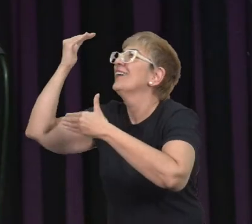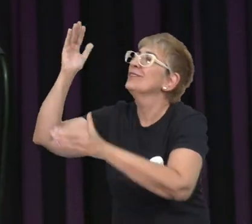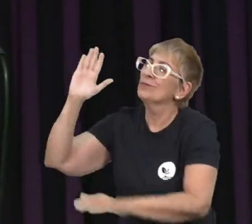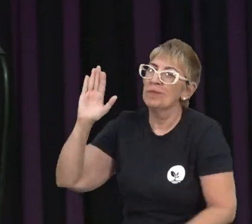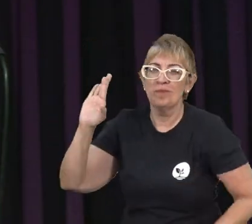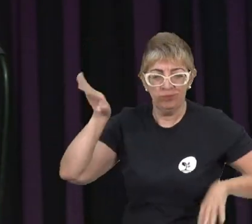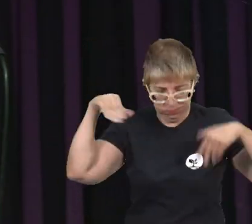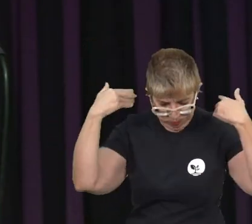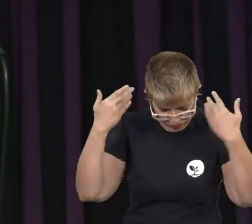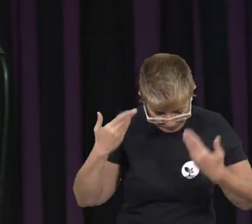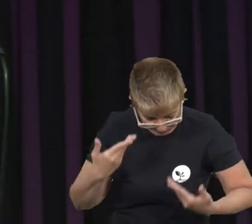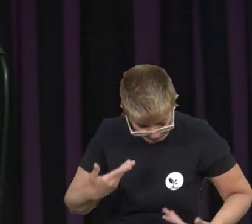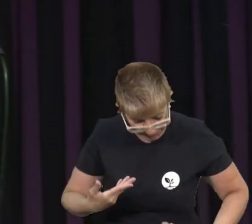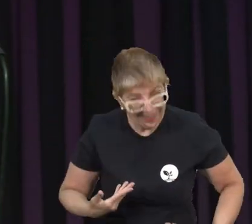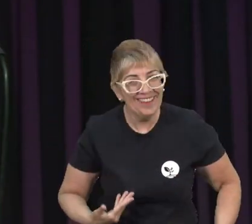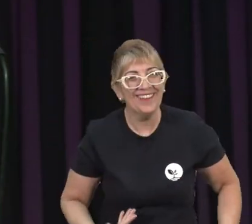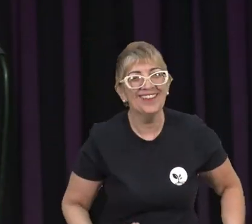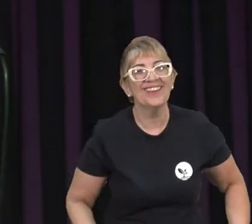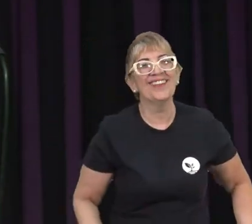Todo